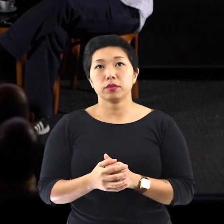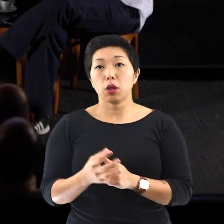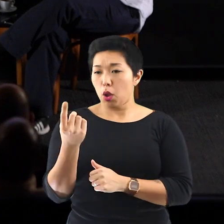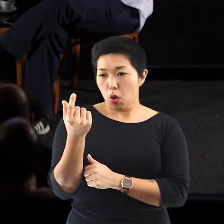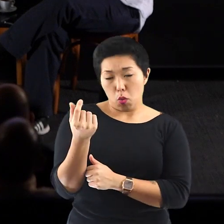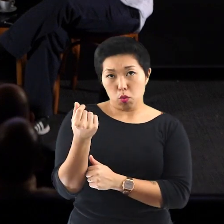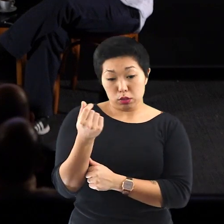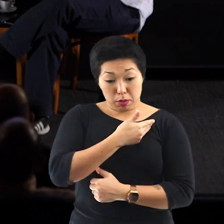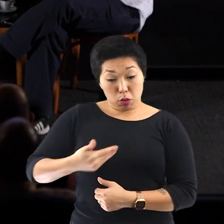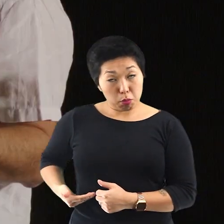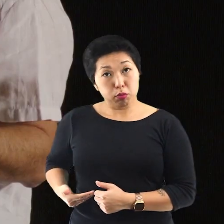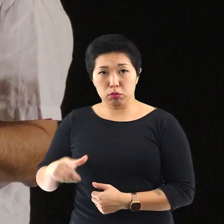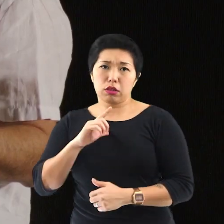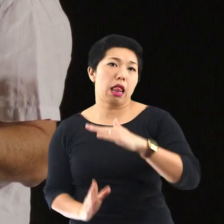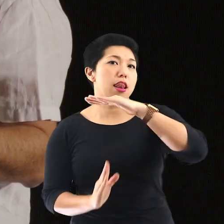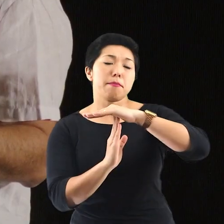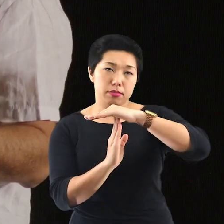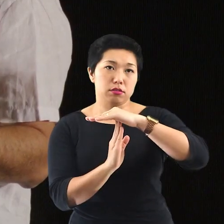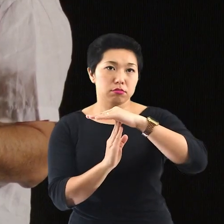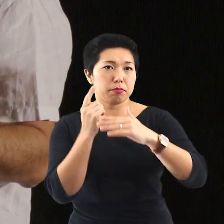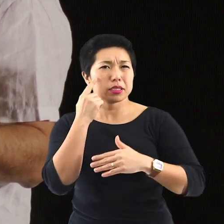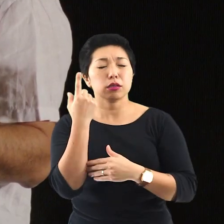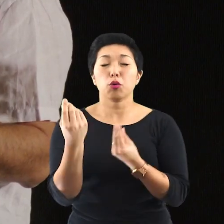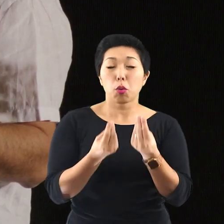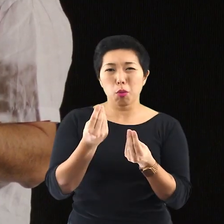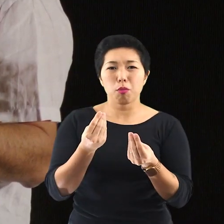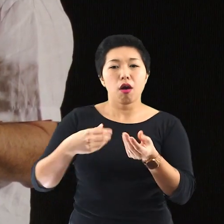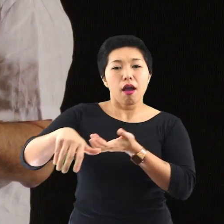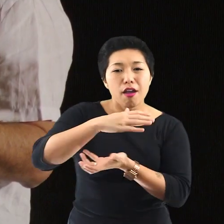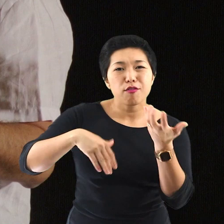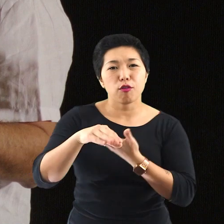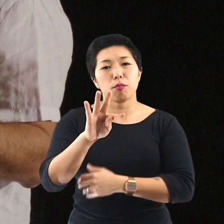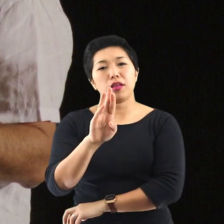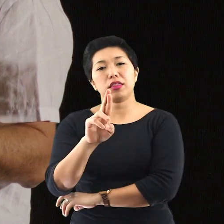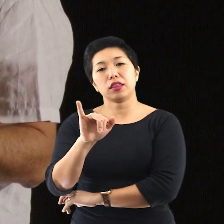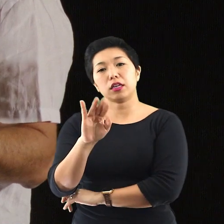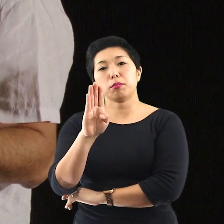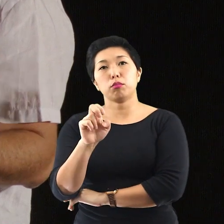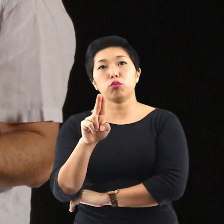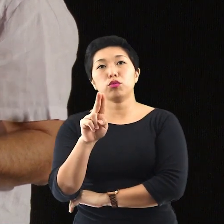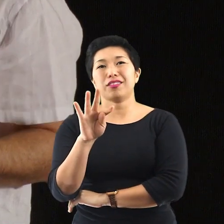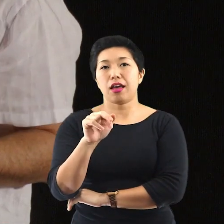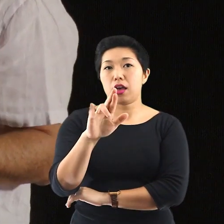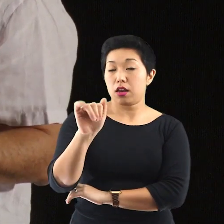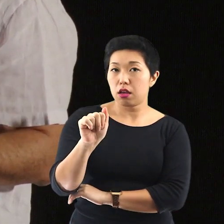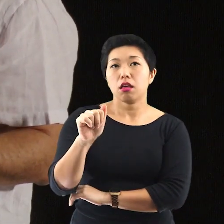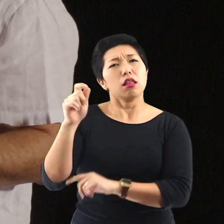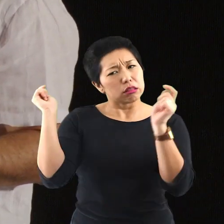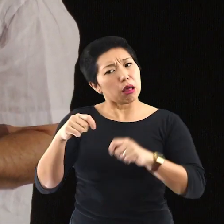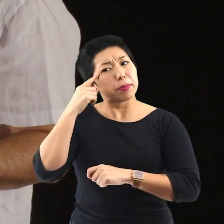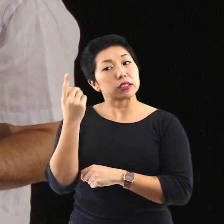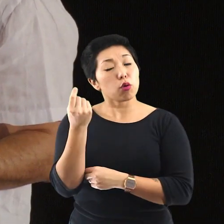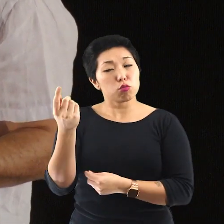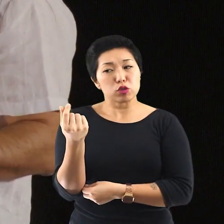fala o seguinte: o orçamento público é finito, né? As discussões sobre reforma tributária não são uma oportunidade para colocar a renda básica